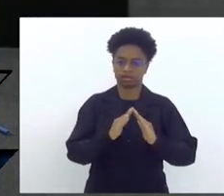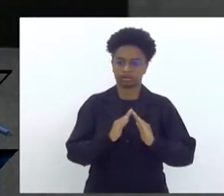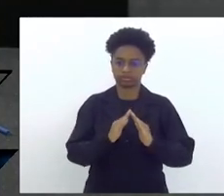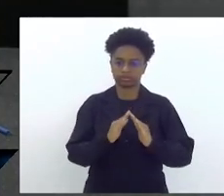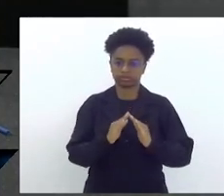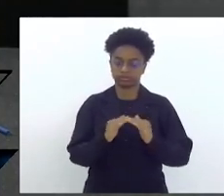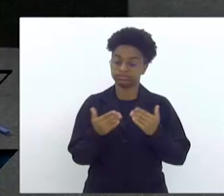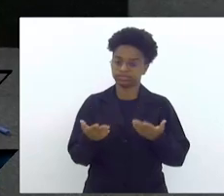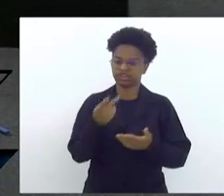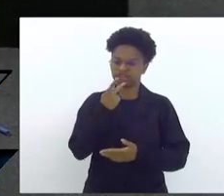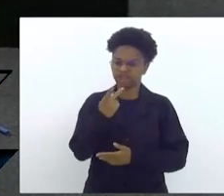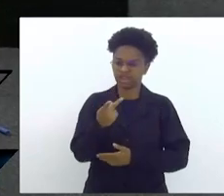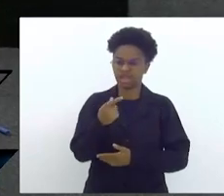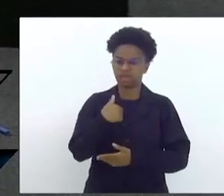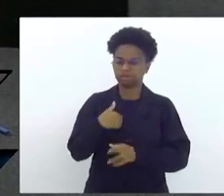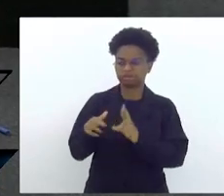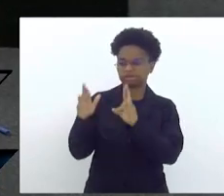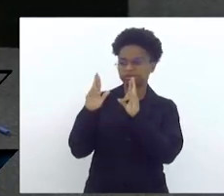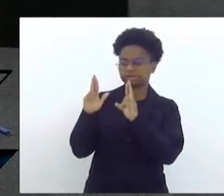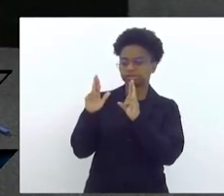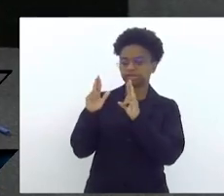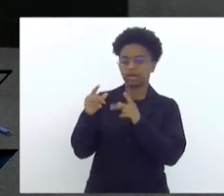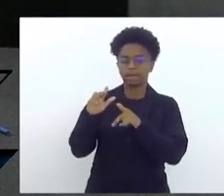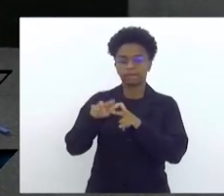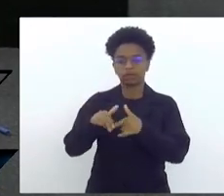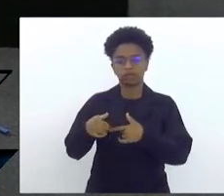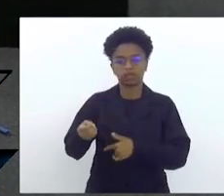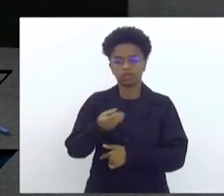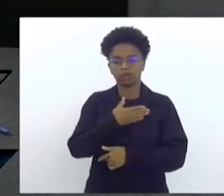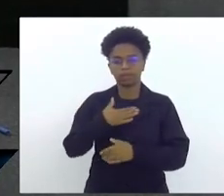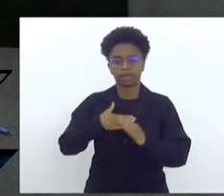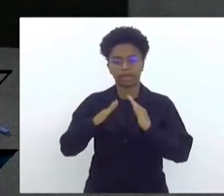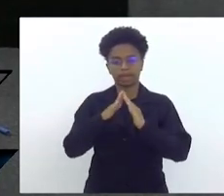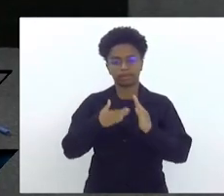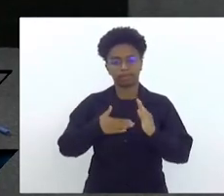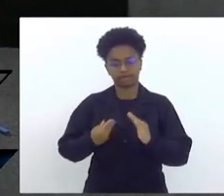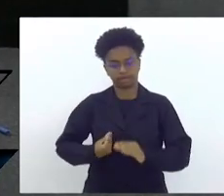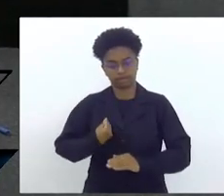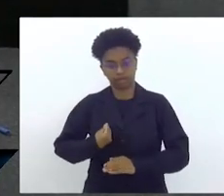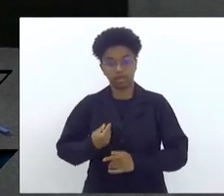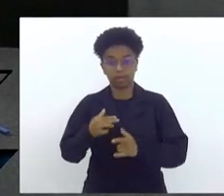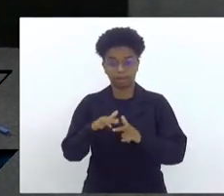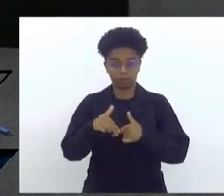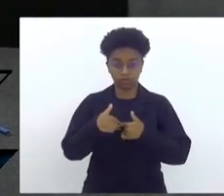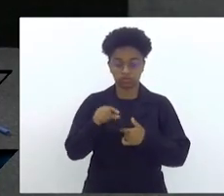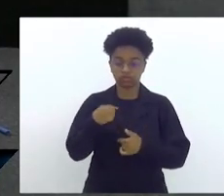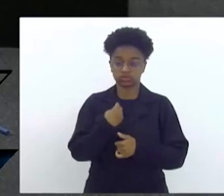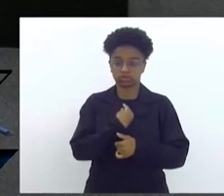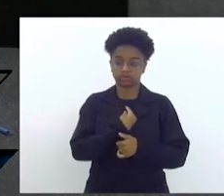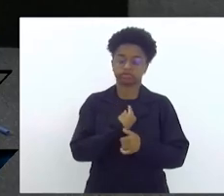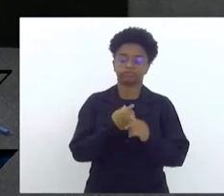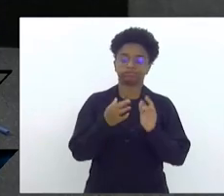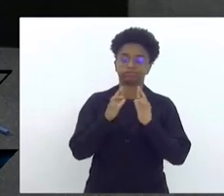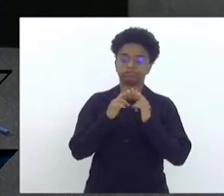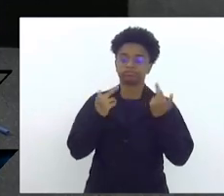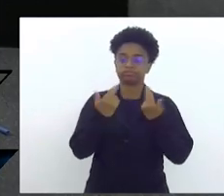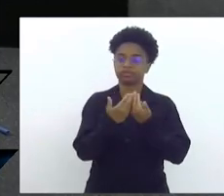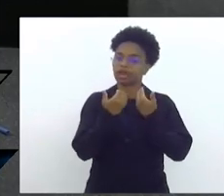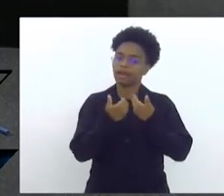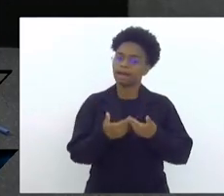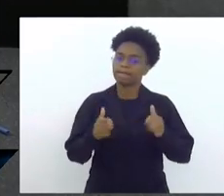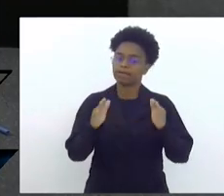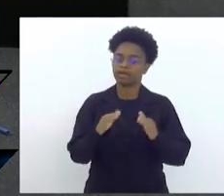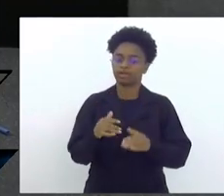aí dizer que eu tenho muita expectativa com esse novo minha casa minha vida por isso fizemos audiência pública aqui Deputado Caiado